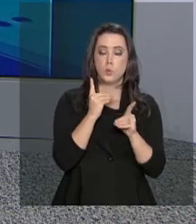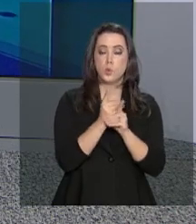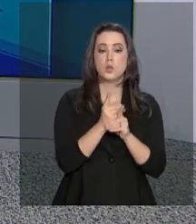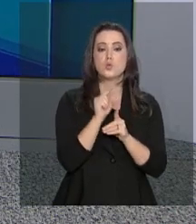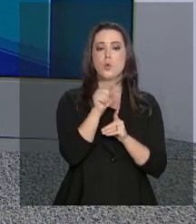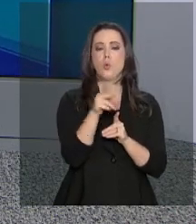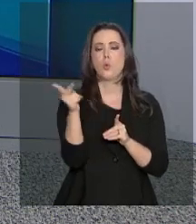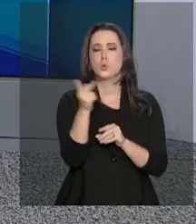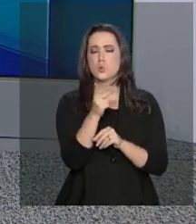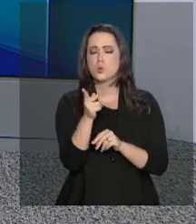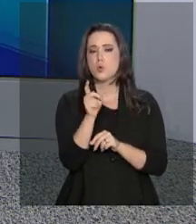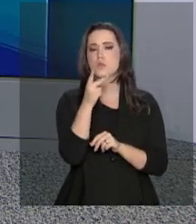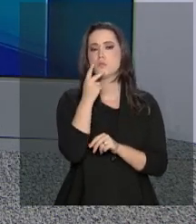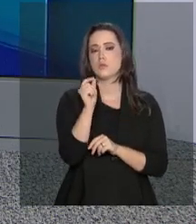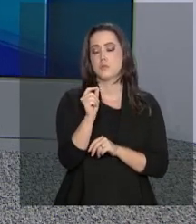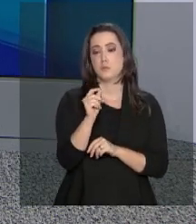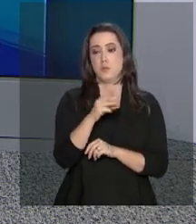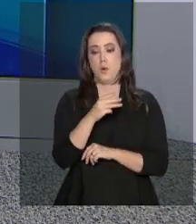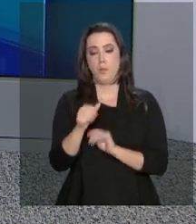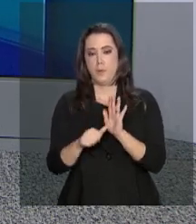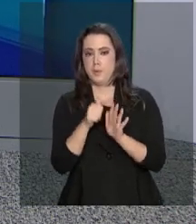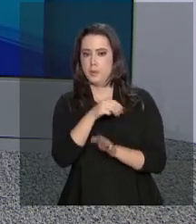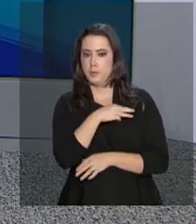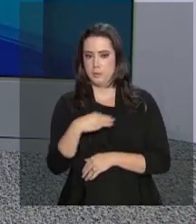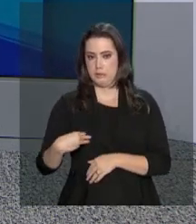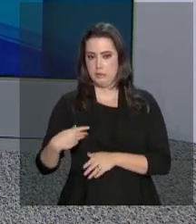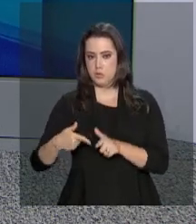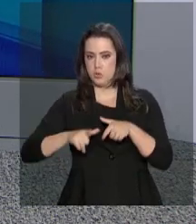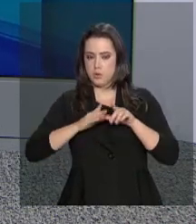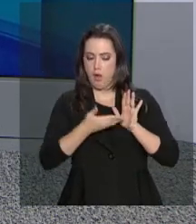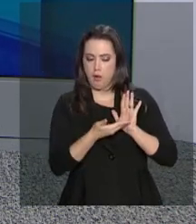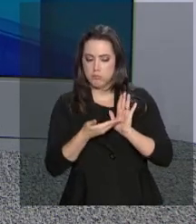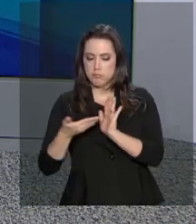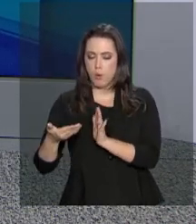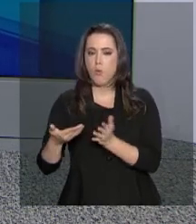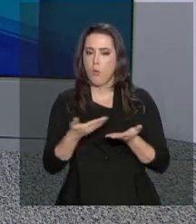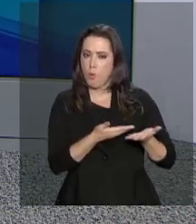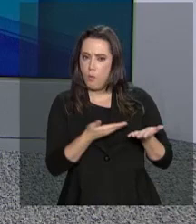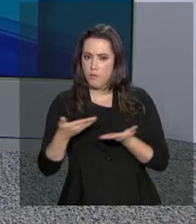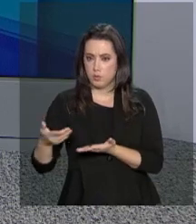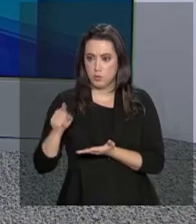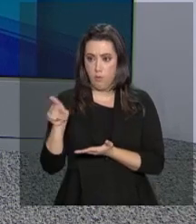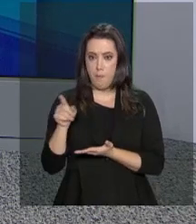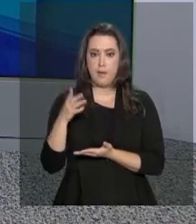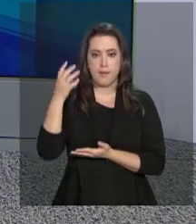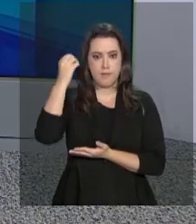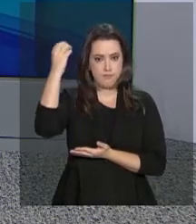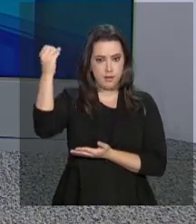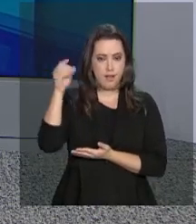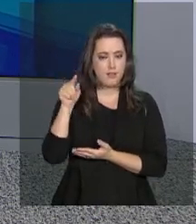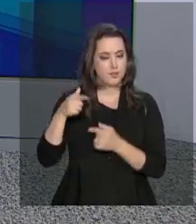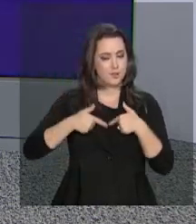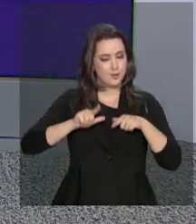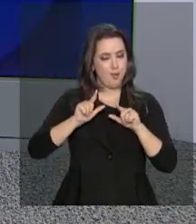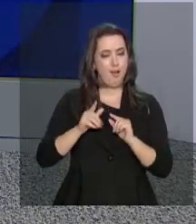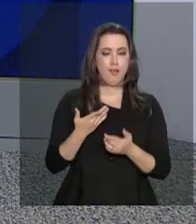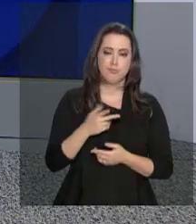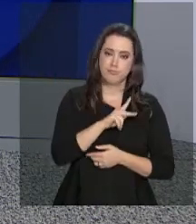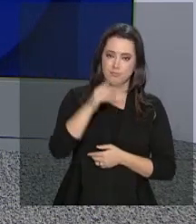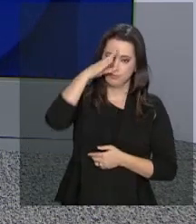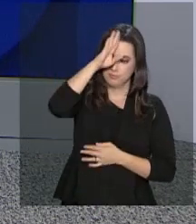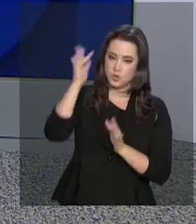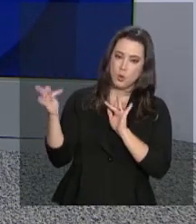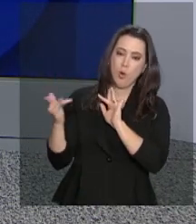o primeiro-ministro convidou Jair Bolsonaro para visitar Israel. O presidente eleito aceitou o convite e disse que